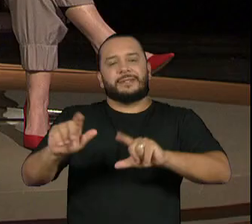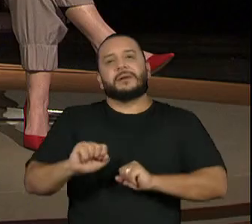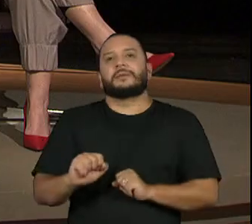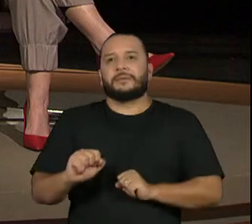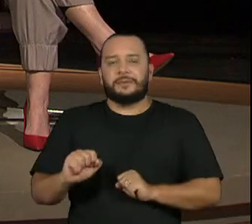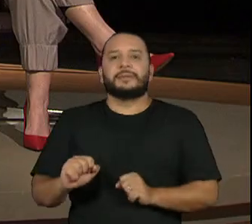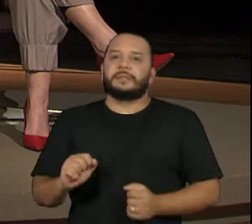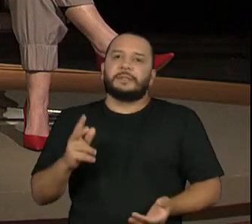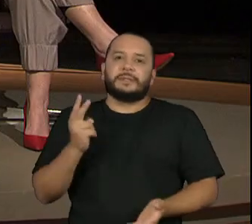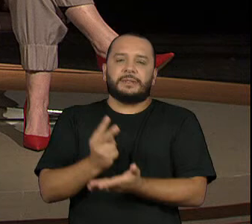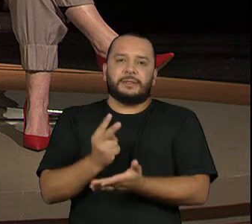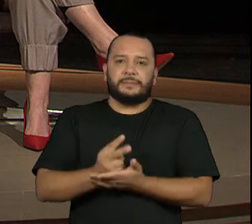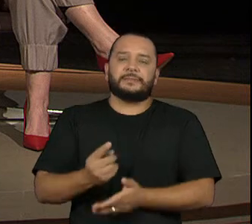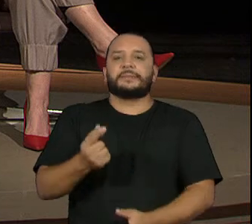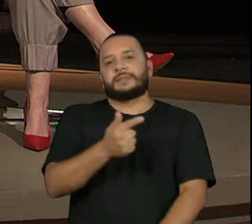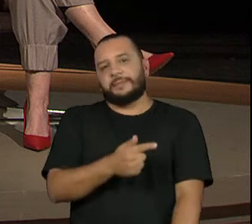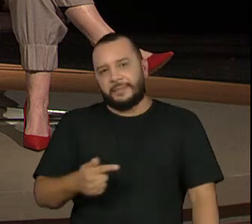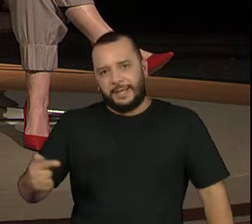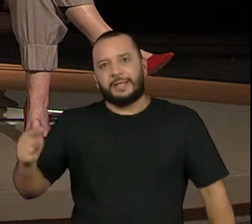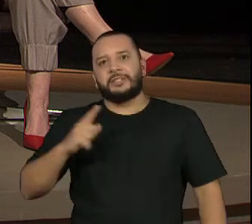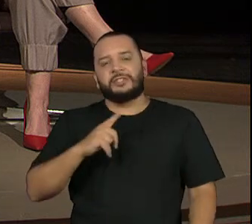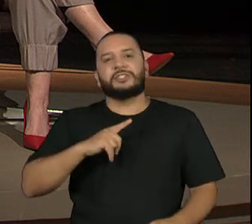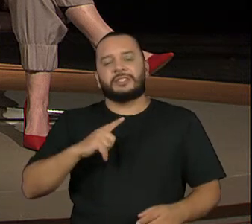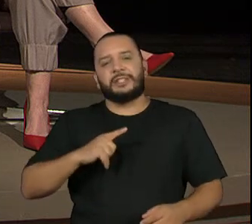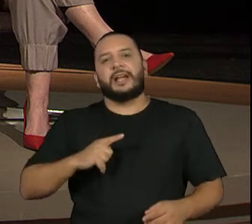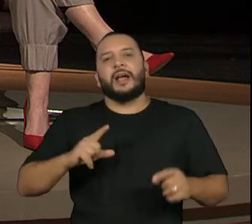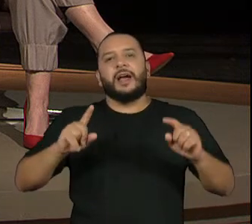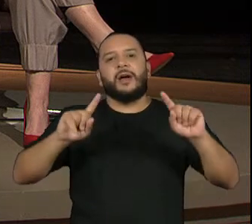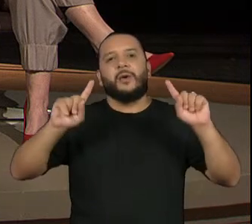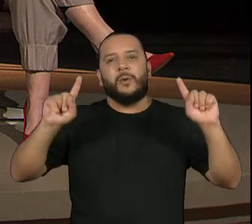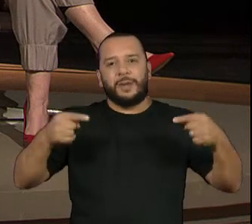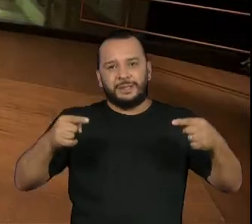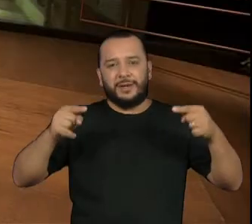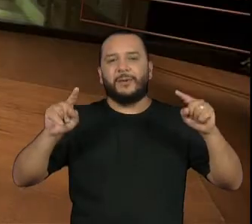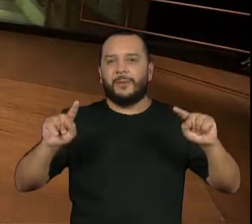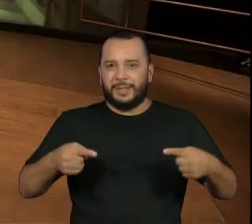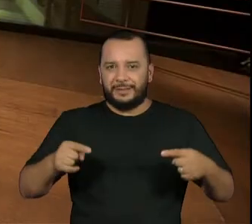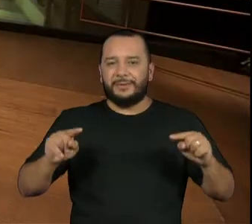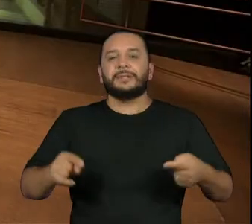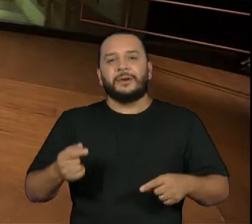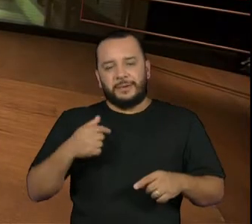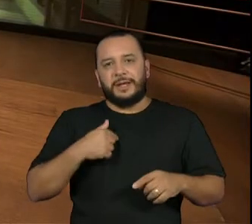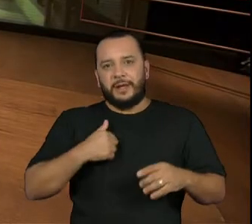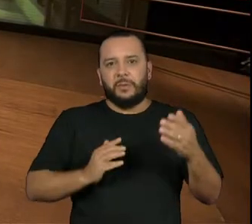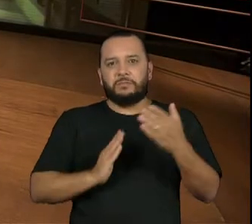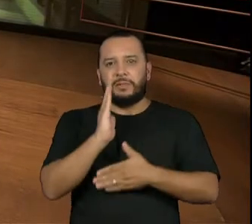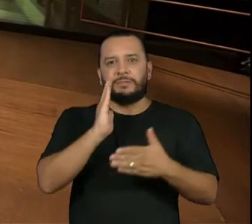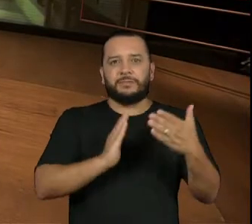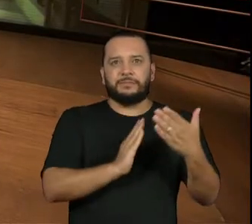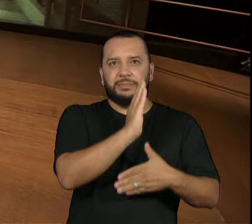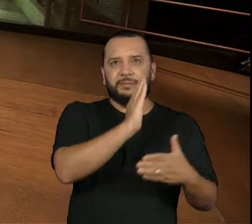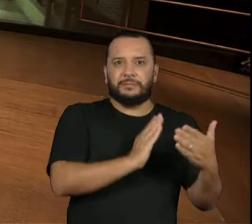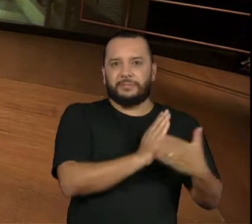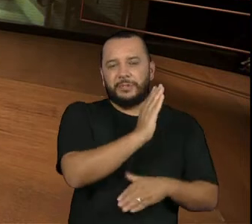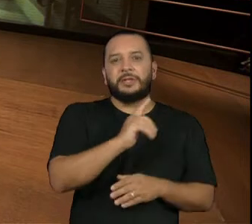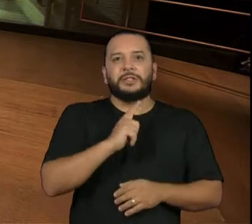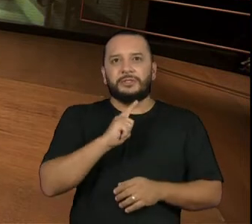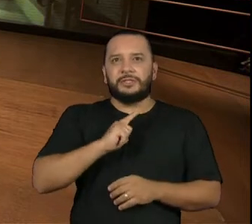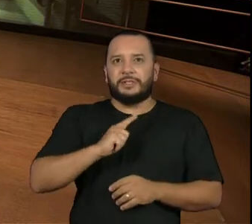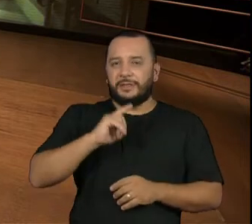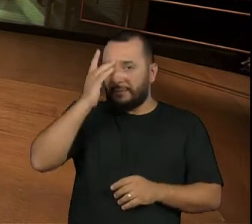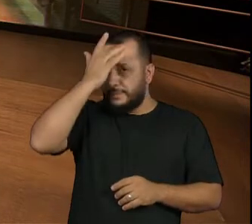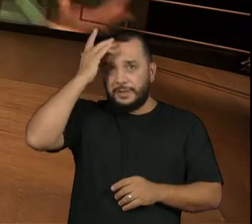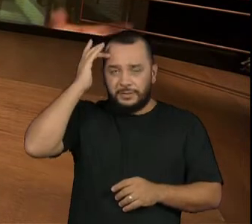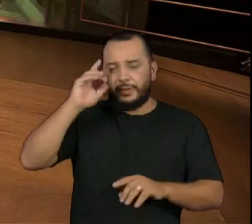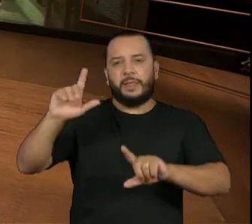nós tinha aquela competição de crianças e tal, e eu fui ganhando até o final, tinha Otton Russo, tinha pessoas